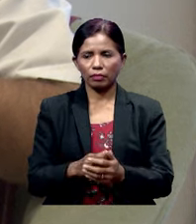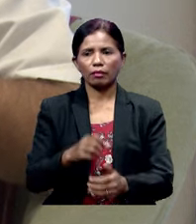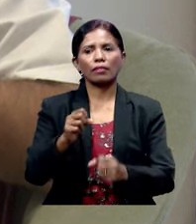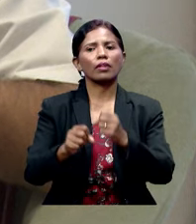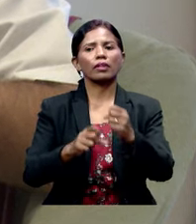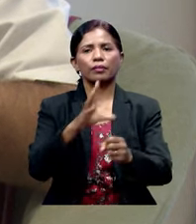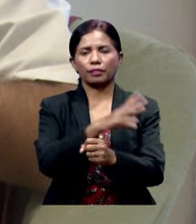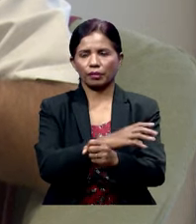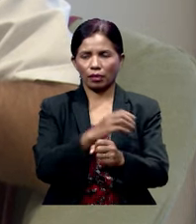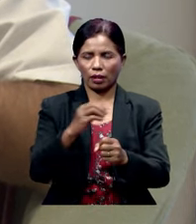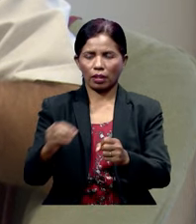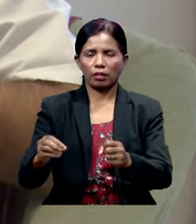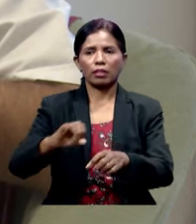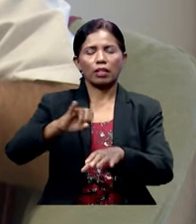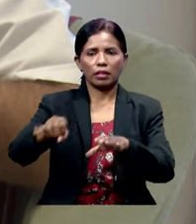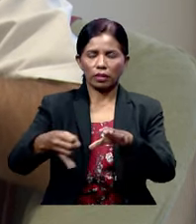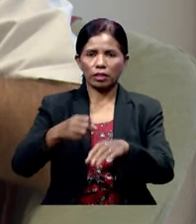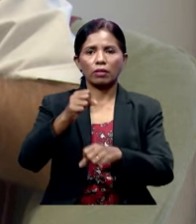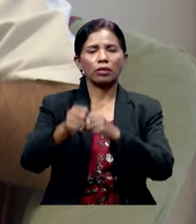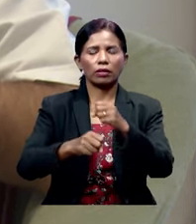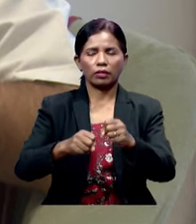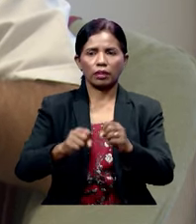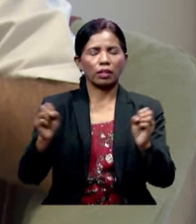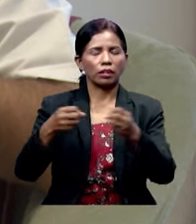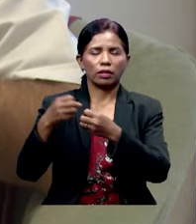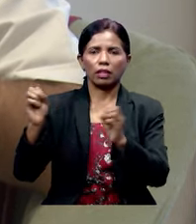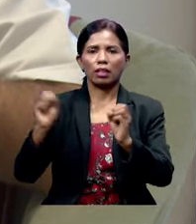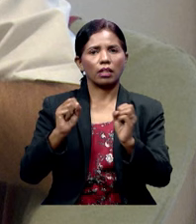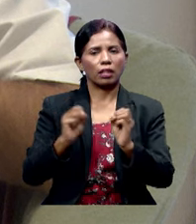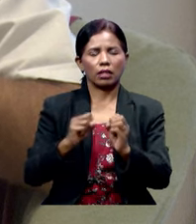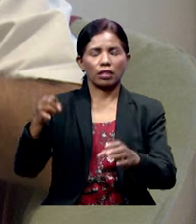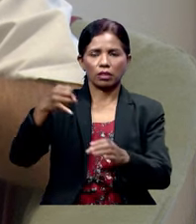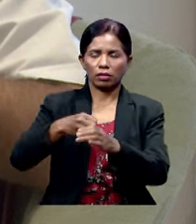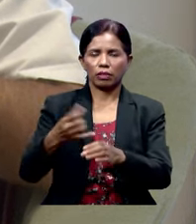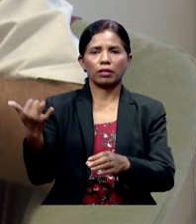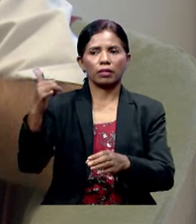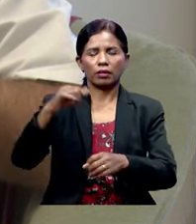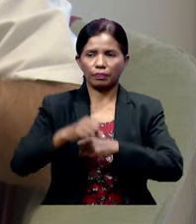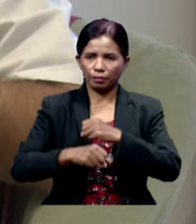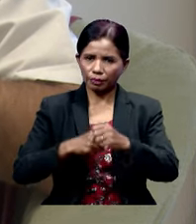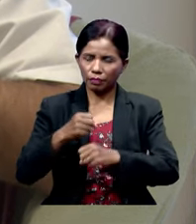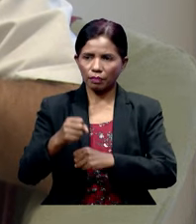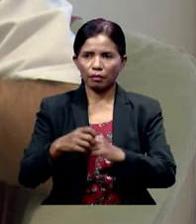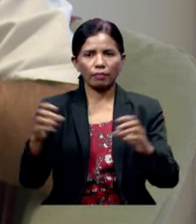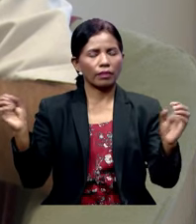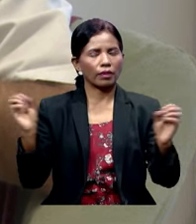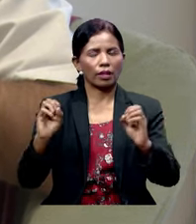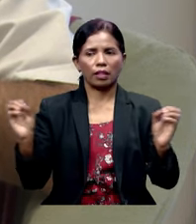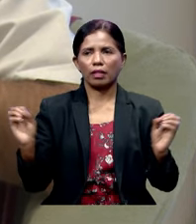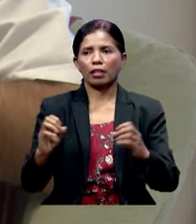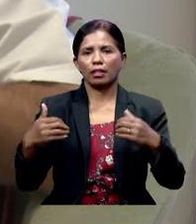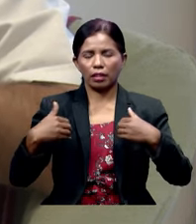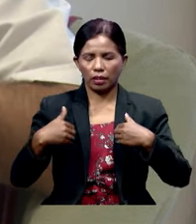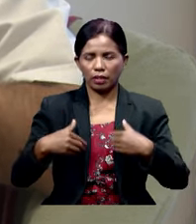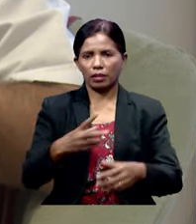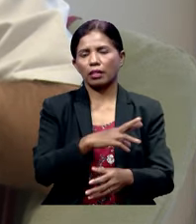eh da exclusão social eh da pobreza da falta a falta de